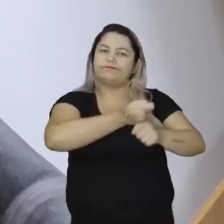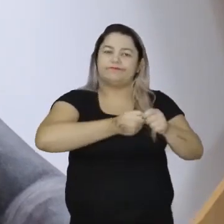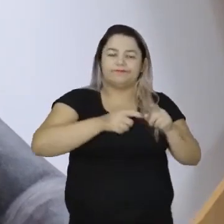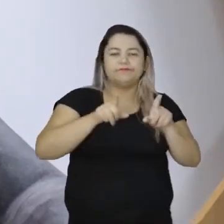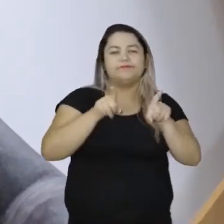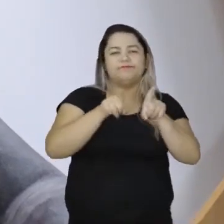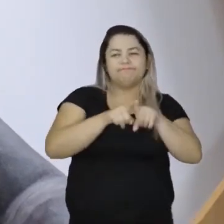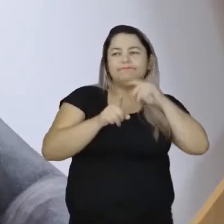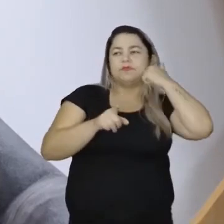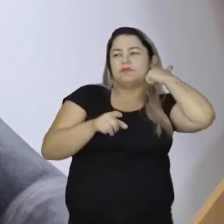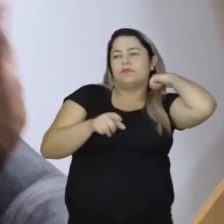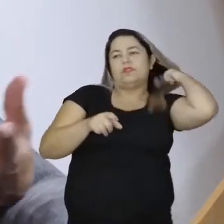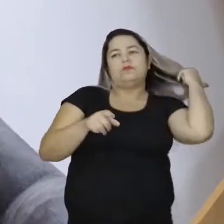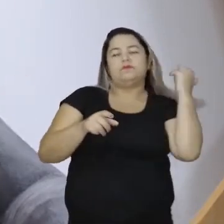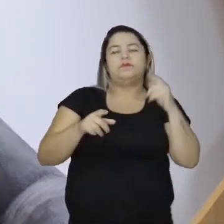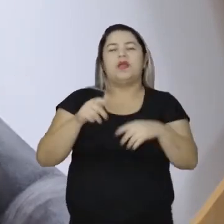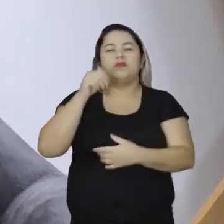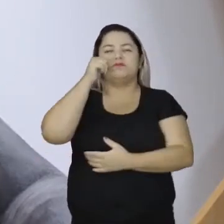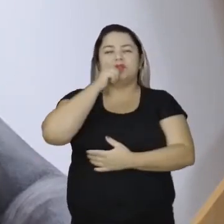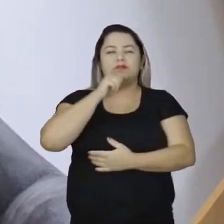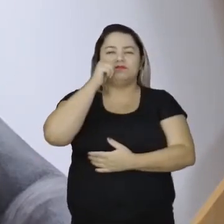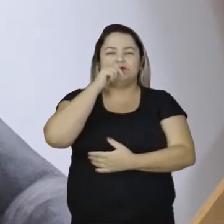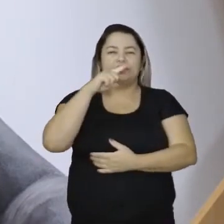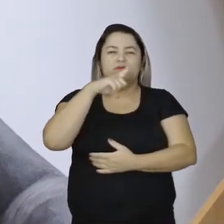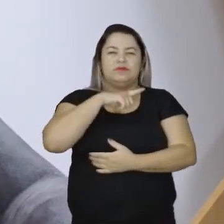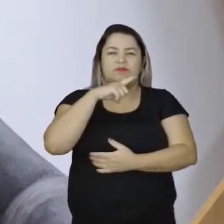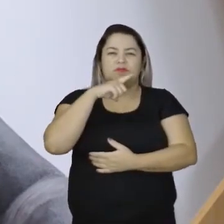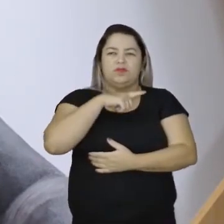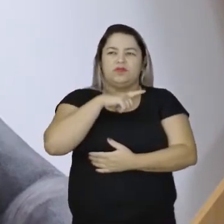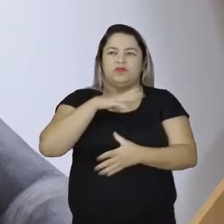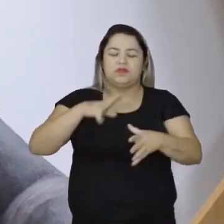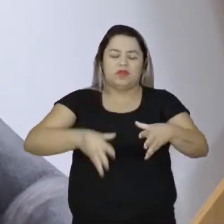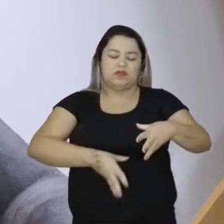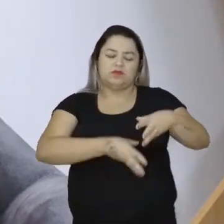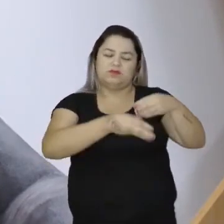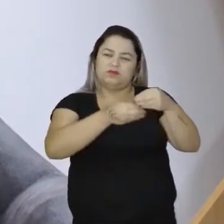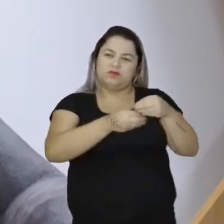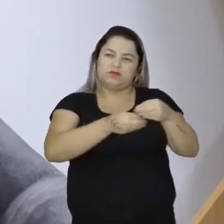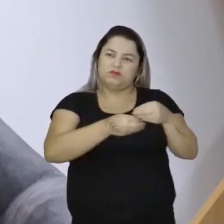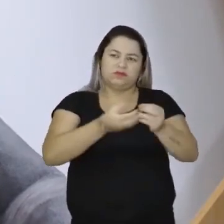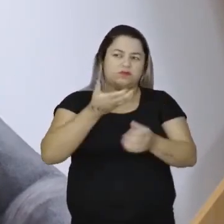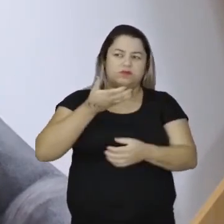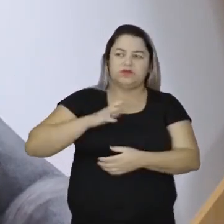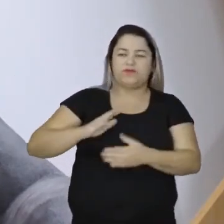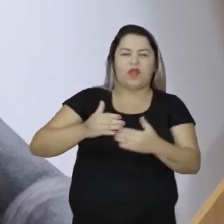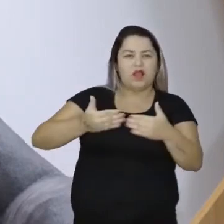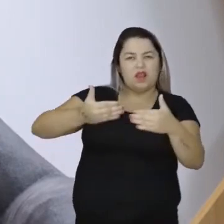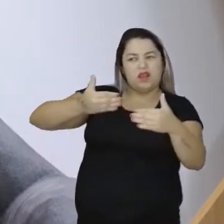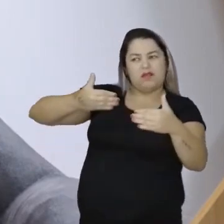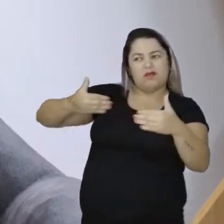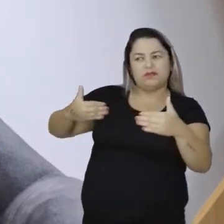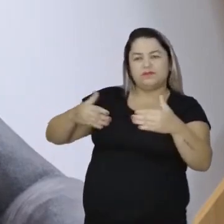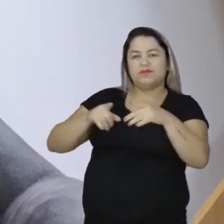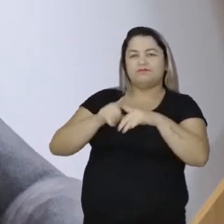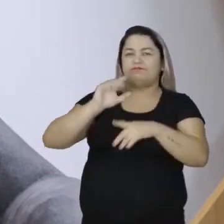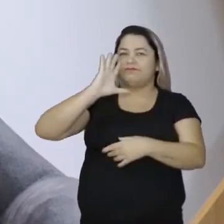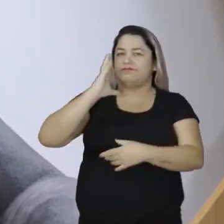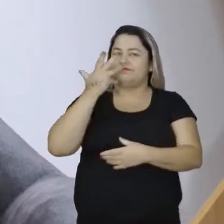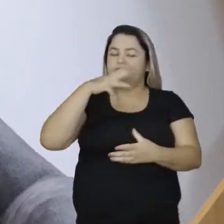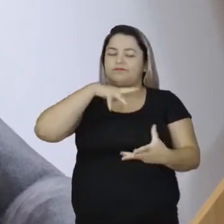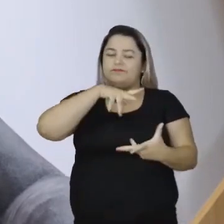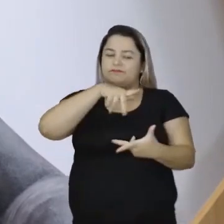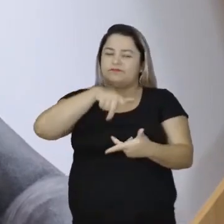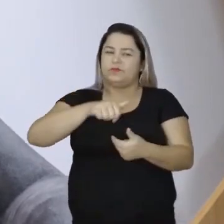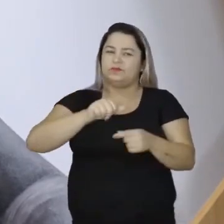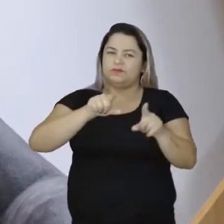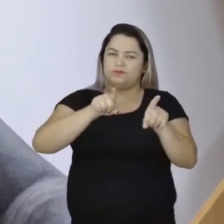nova economia as mulheres têm que estarem incluídas. Nós não queremos ficar para trás nas decisões mundiais